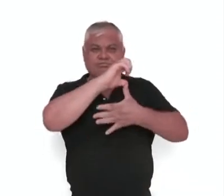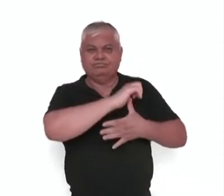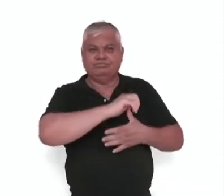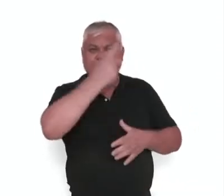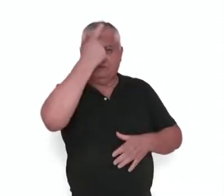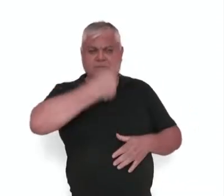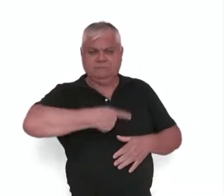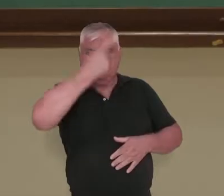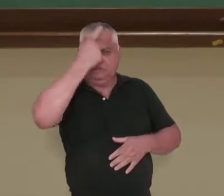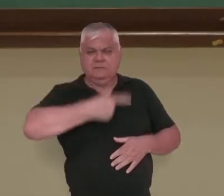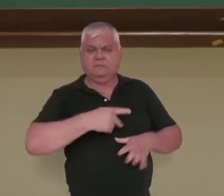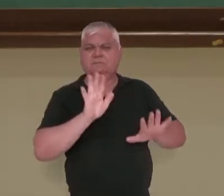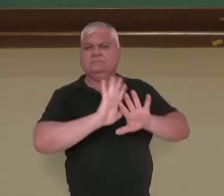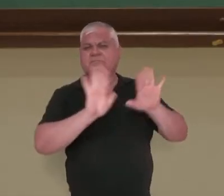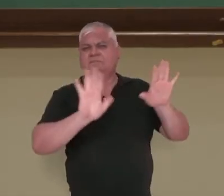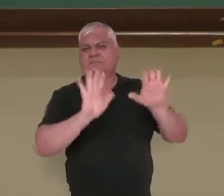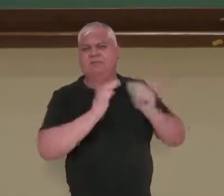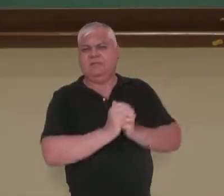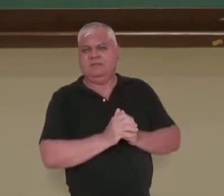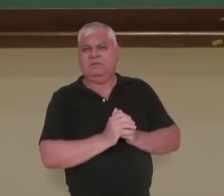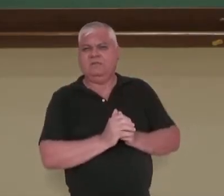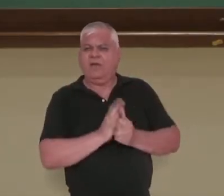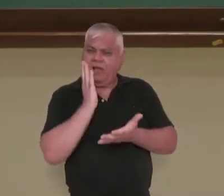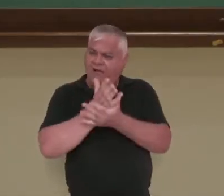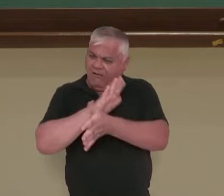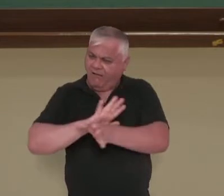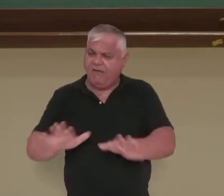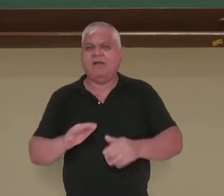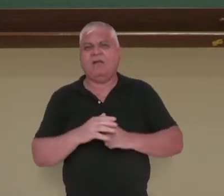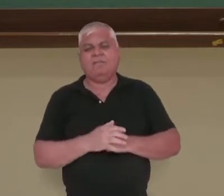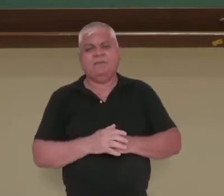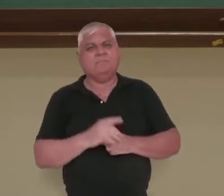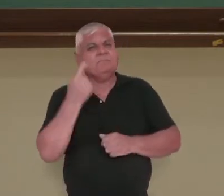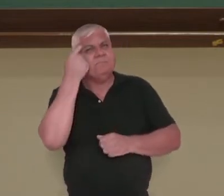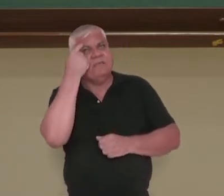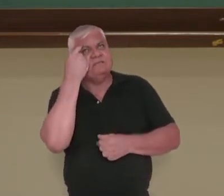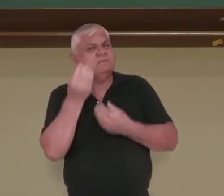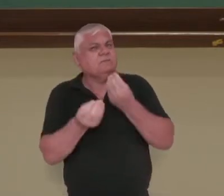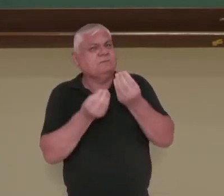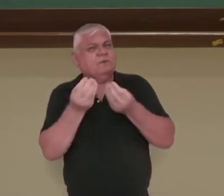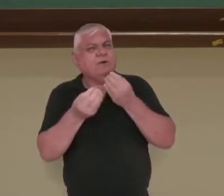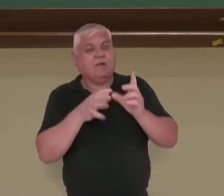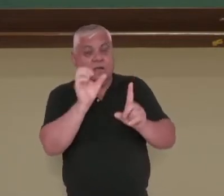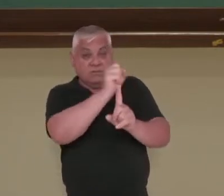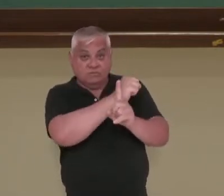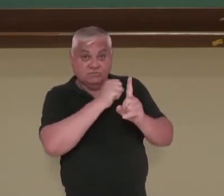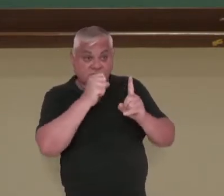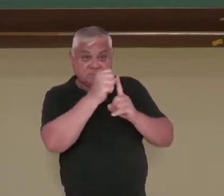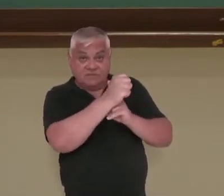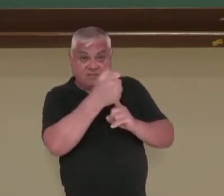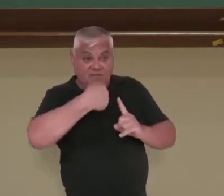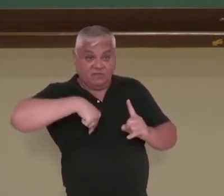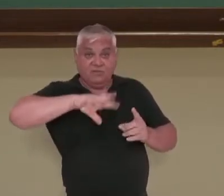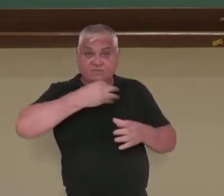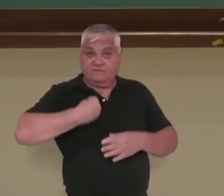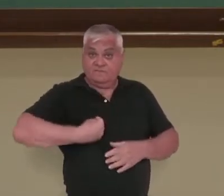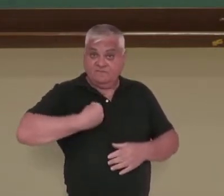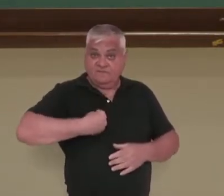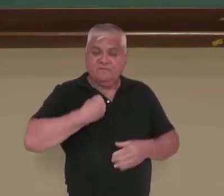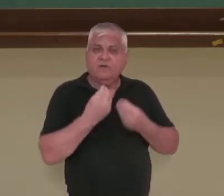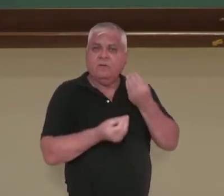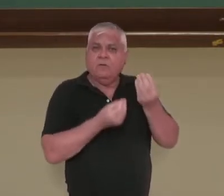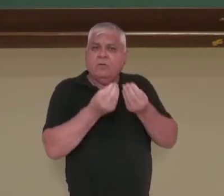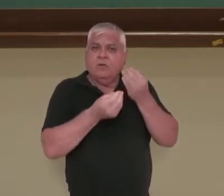e a competição. E daí nós temos que refletir um pouquinho sobre isso, né? A sociedade na qual nós estamos inseridos, a